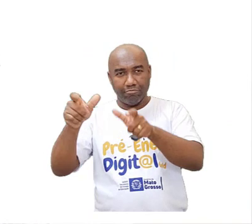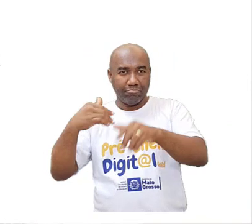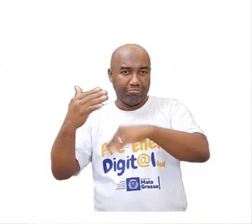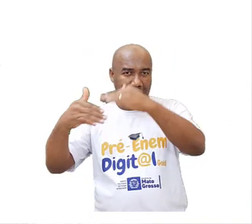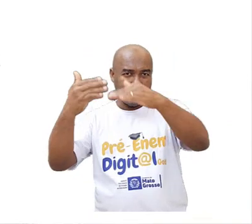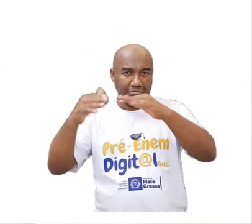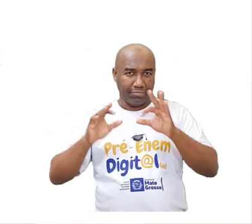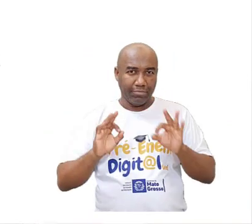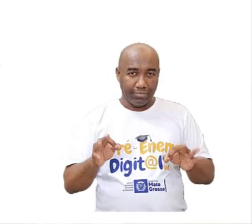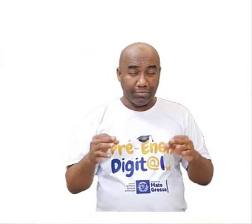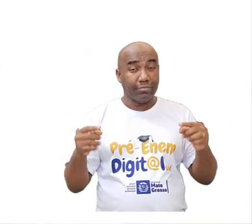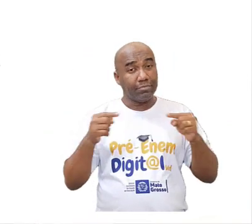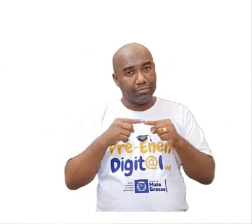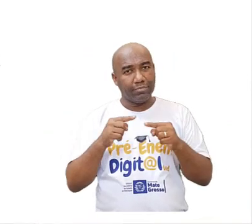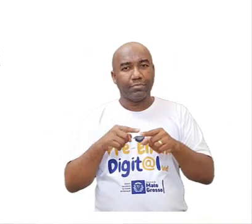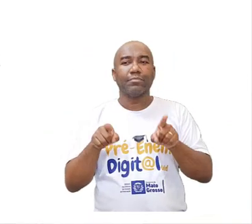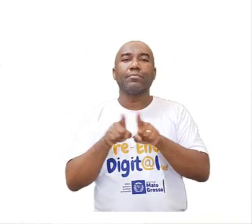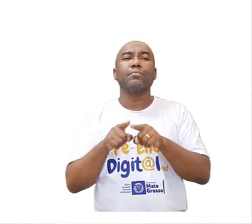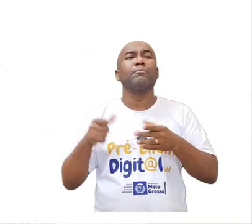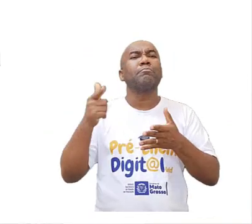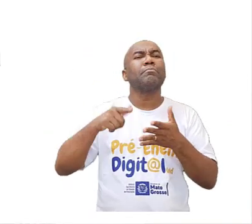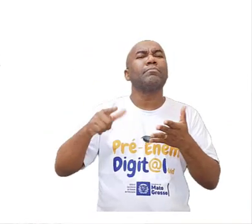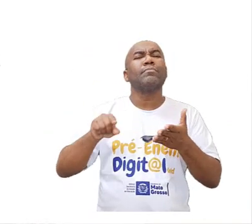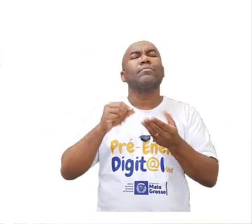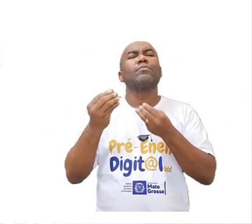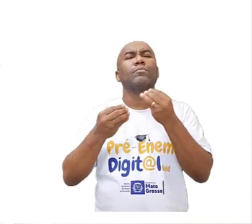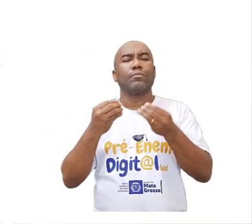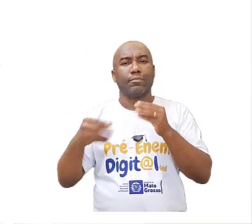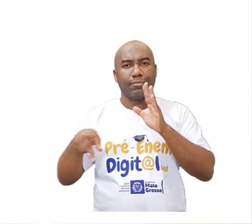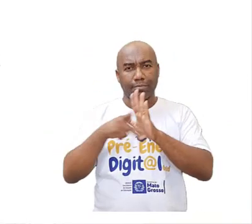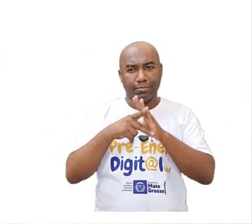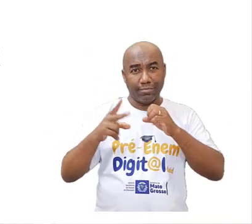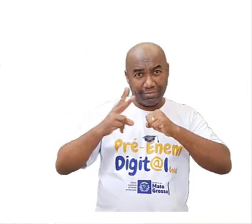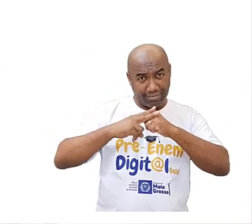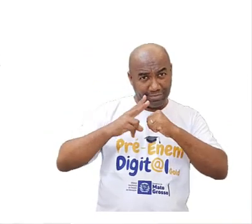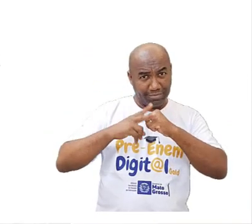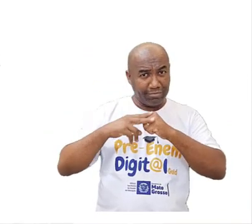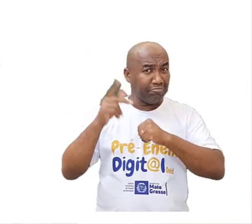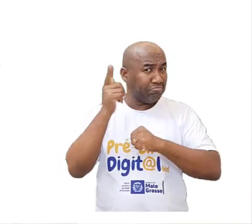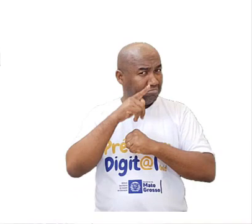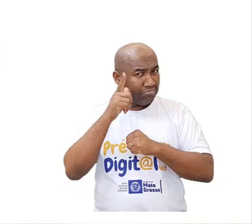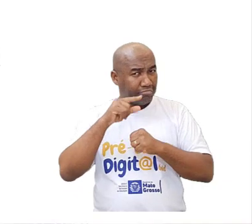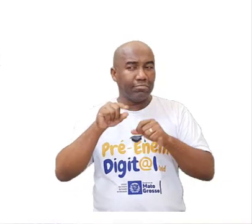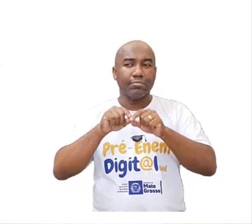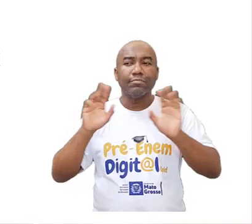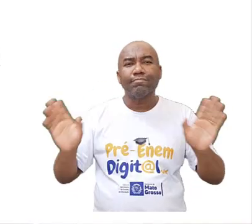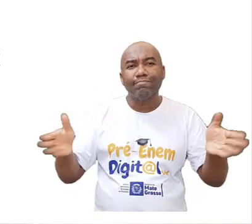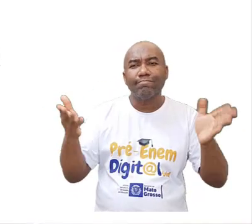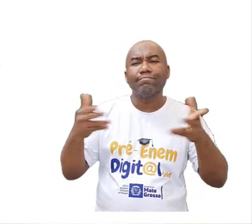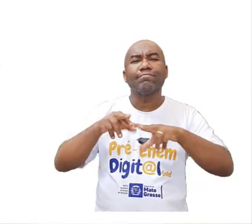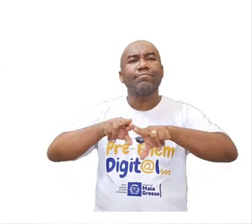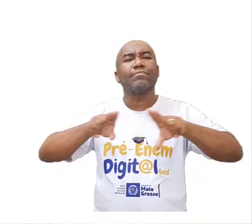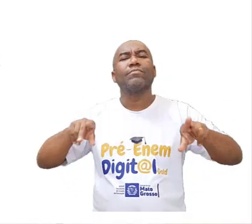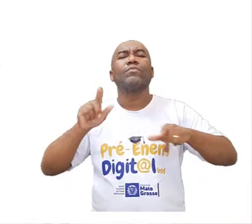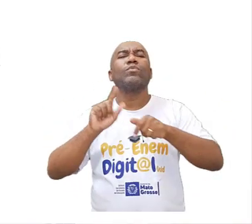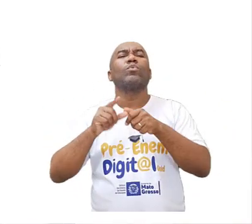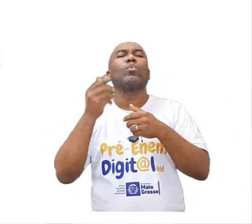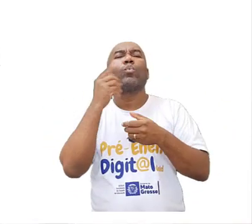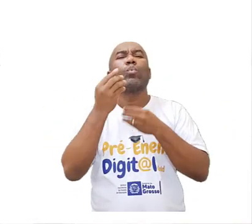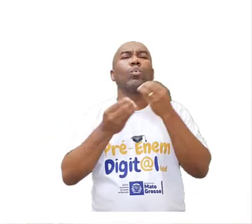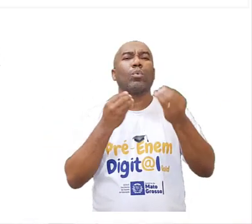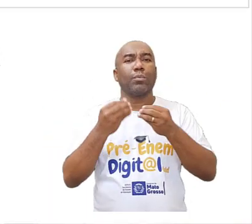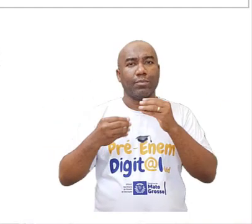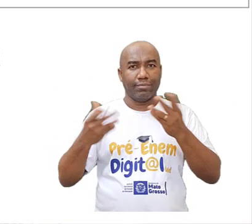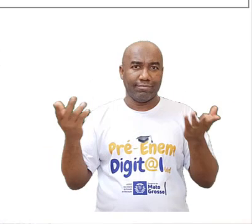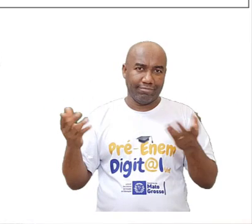cidadãos. Legal. Então, eu tenho agente grudadinho nele, um verbo que vai receber nota como ação. Depois